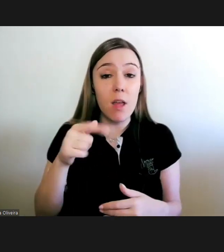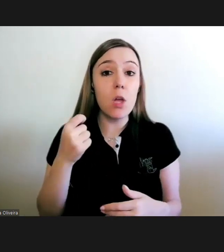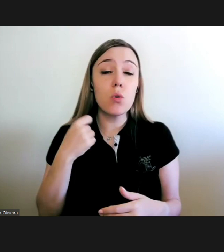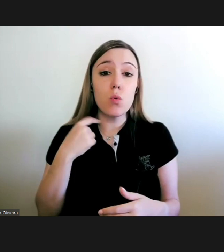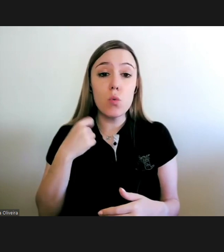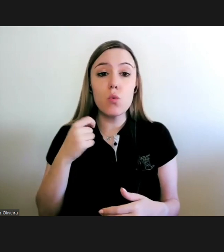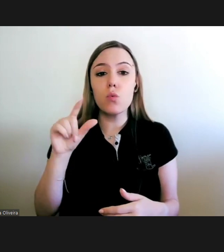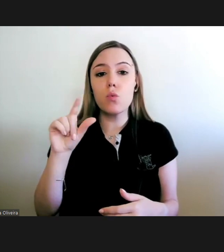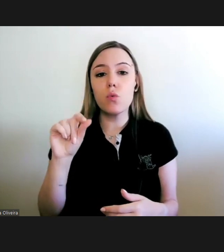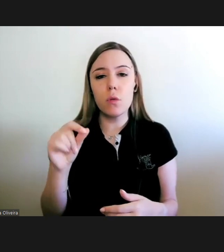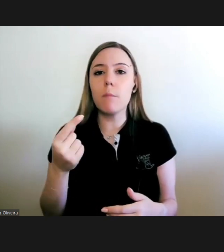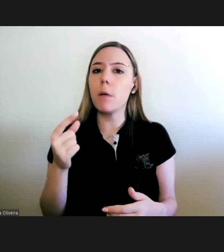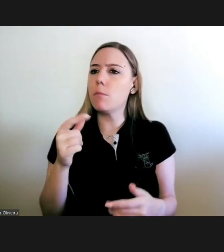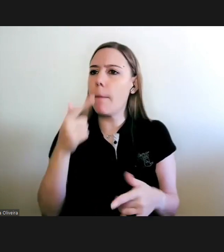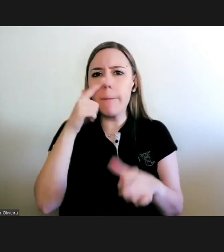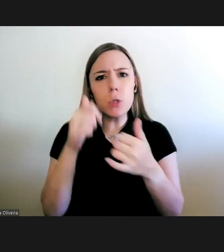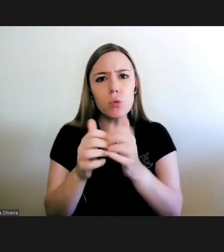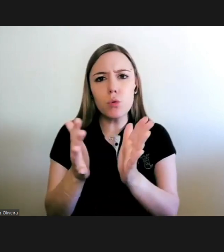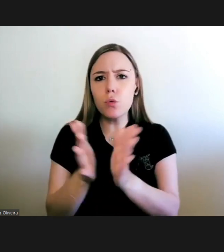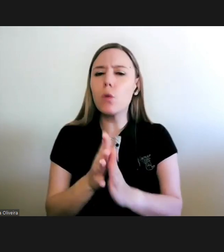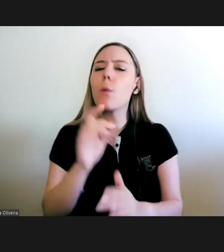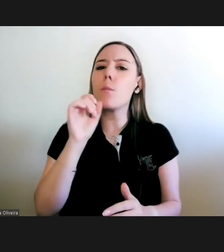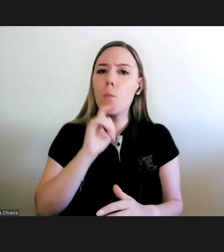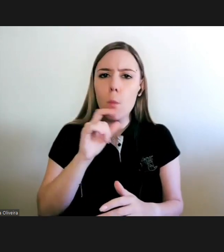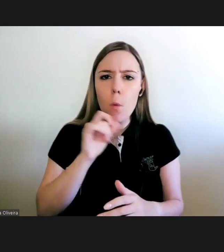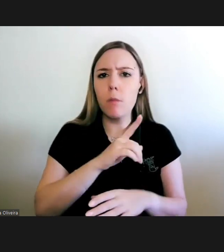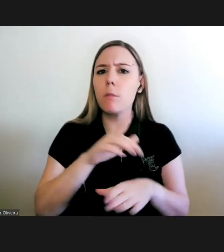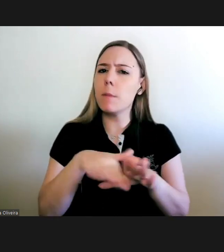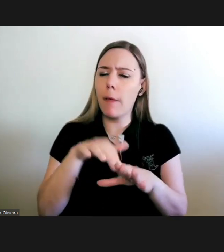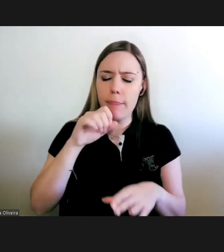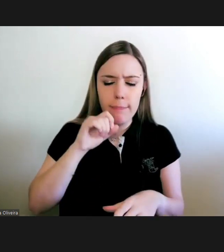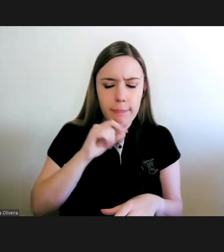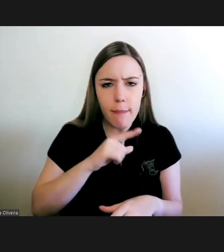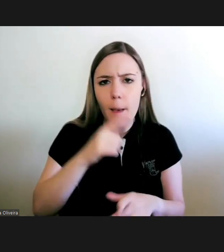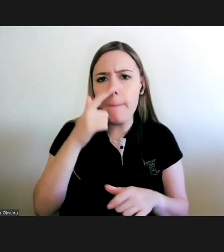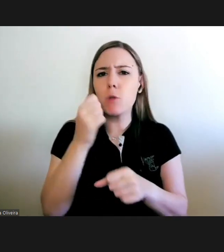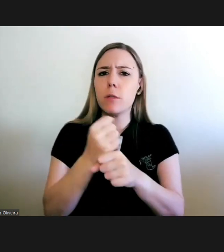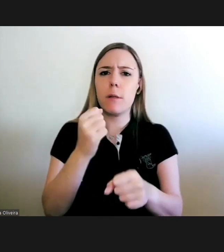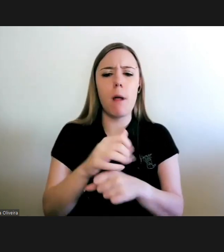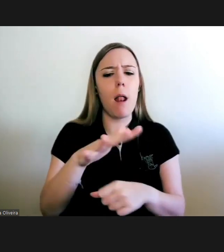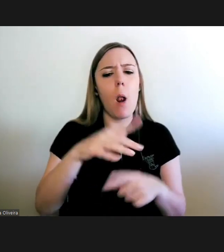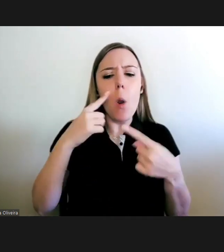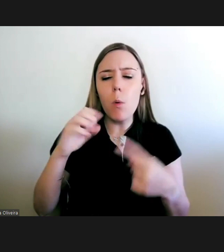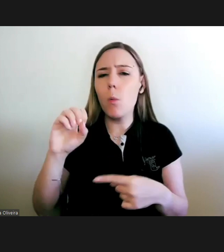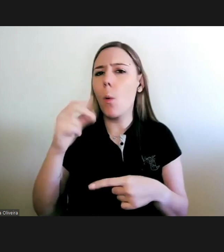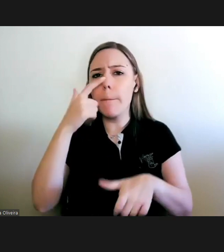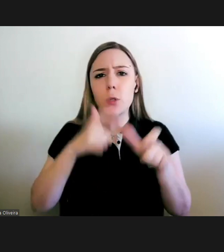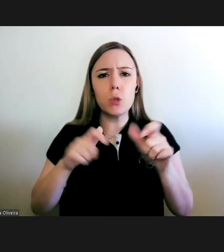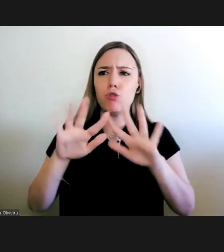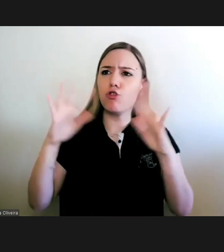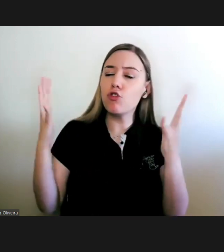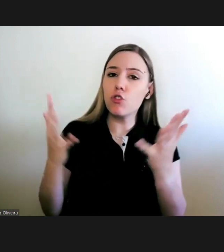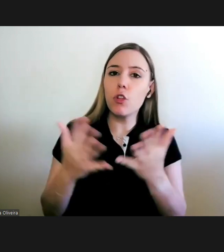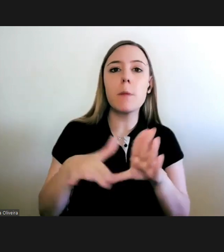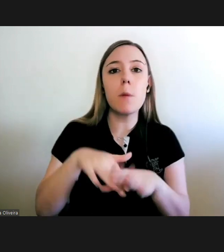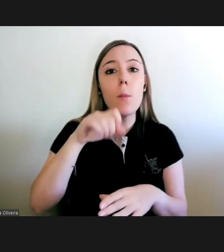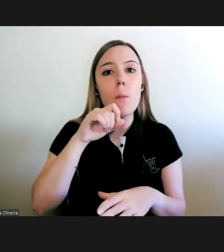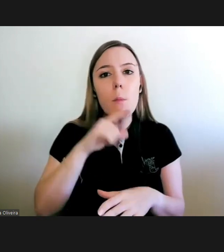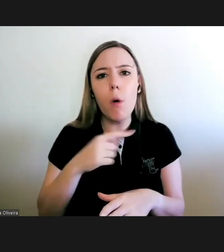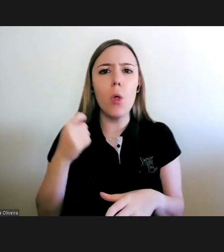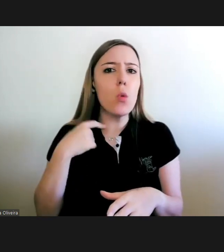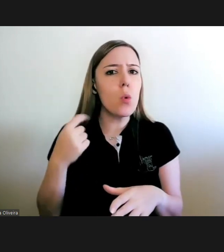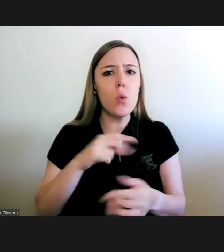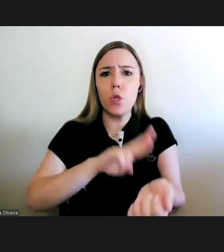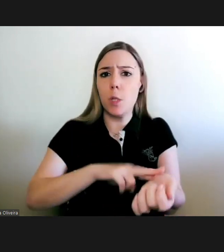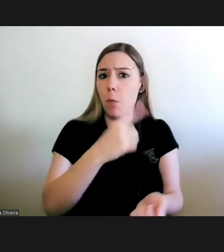aberto a todas as pessoas, trabalhadores da administração pública e cidadãos em geral, que pode ser feito ao ritmo de cada